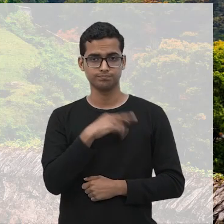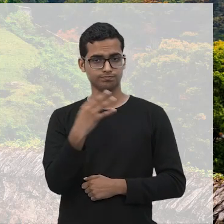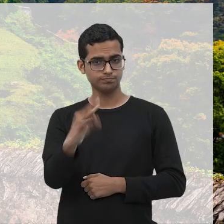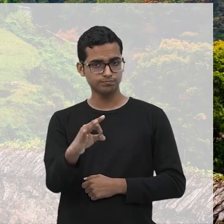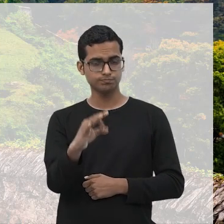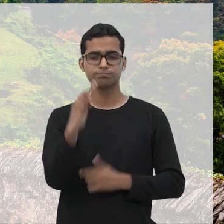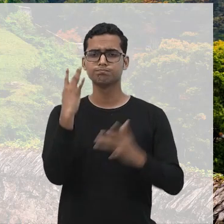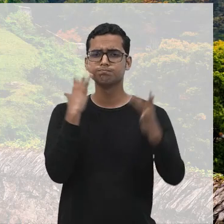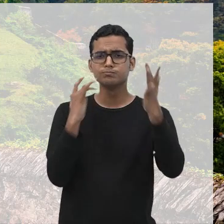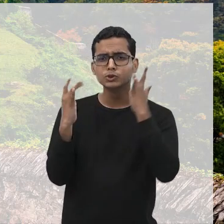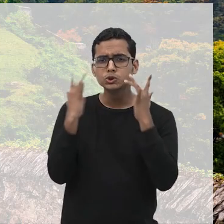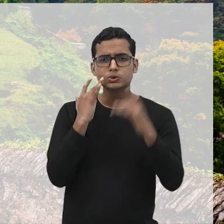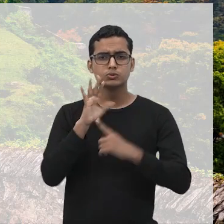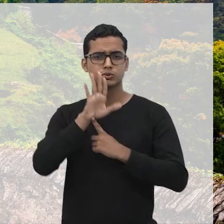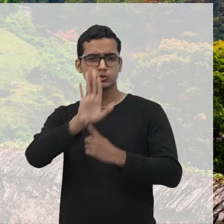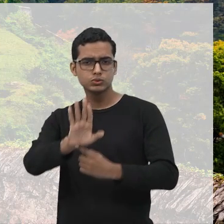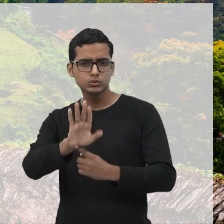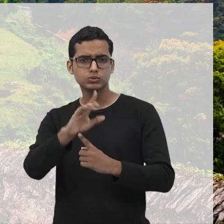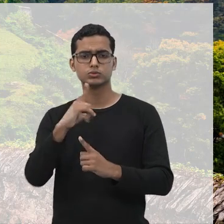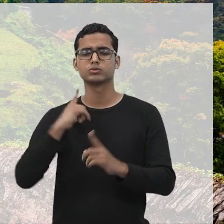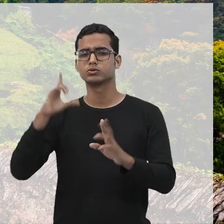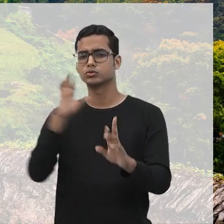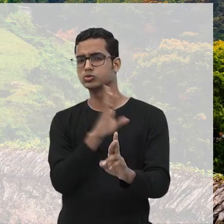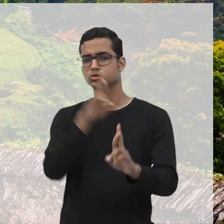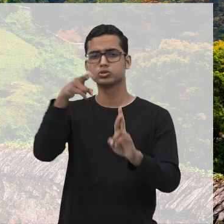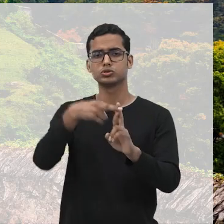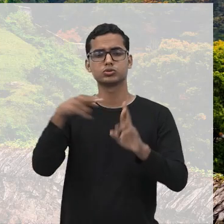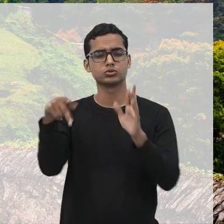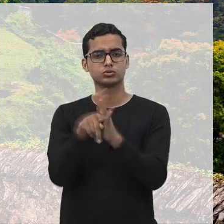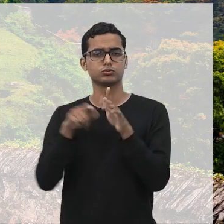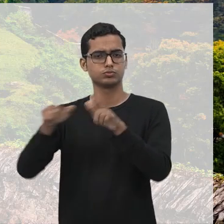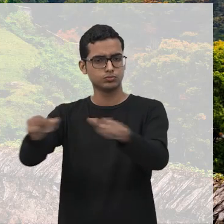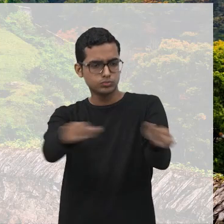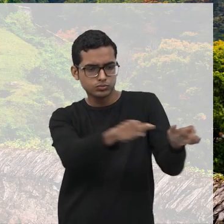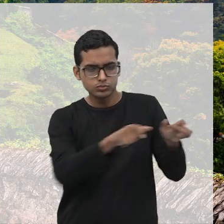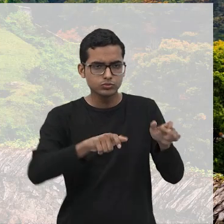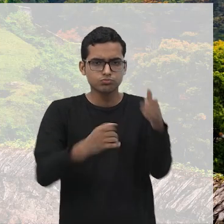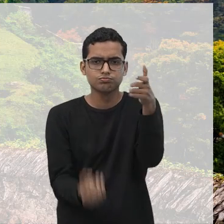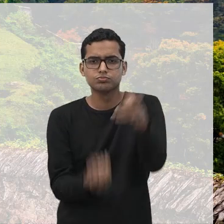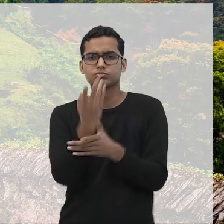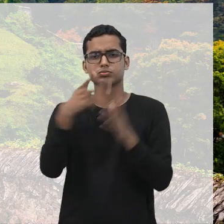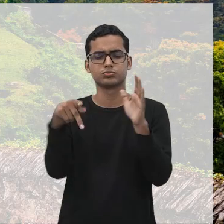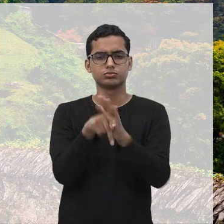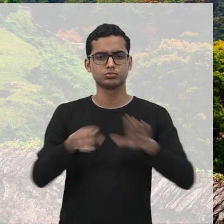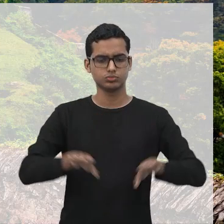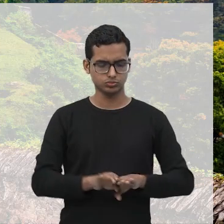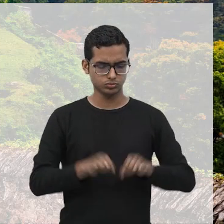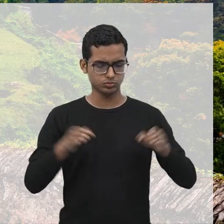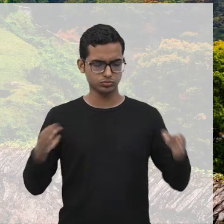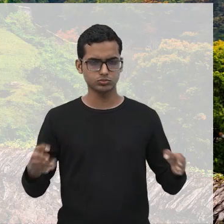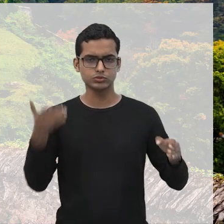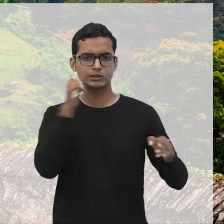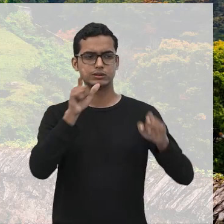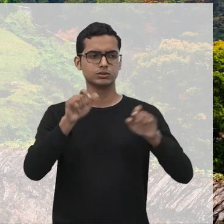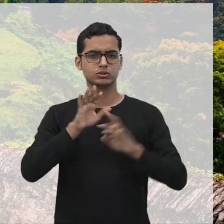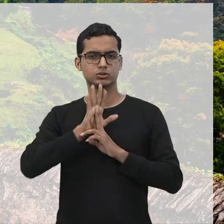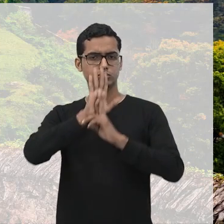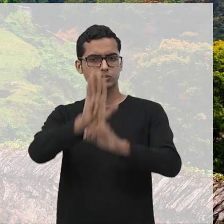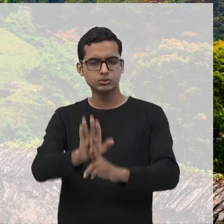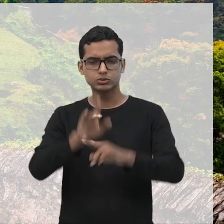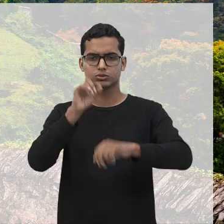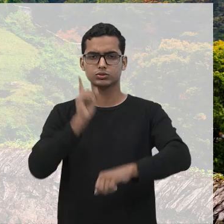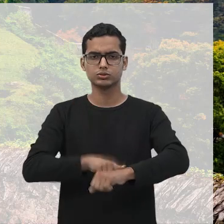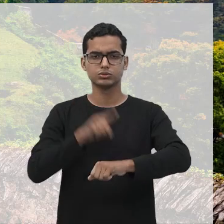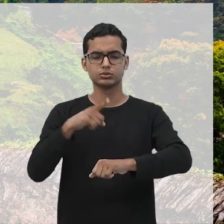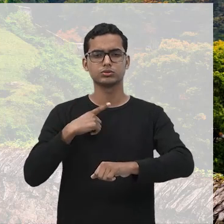de teatro, ele refere-se ao ambiente físico criado no palco para representar o local